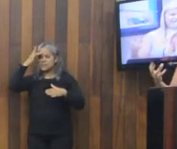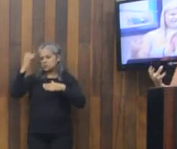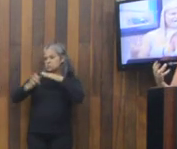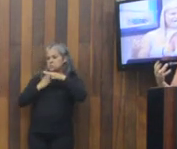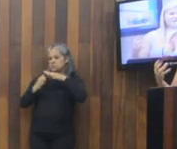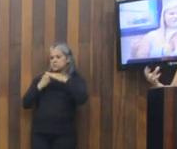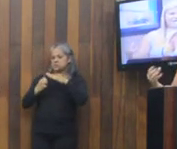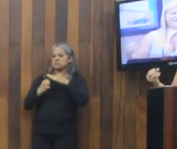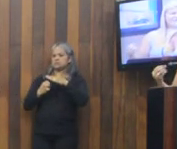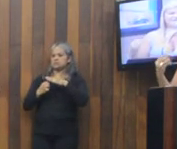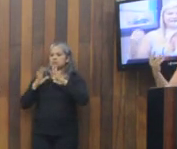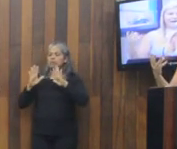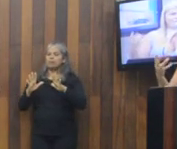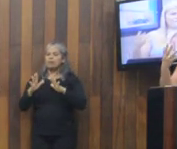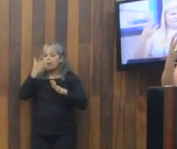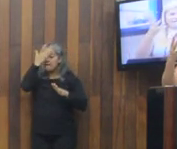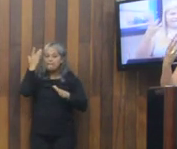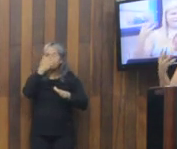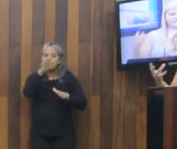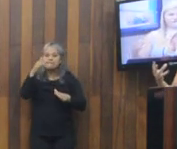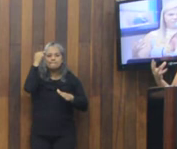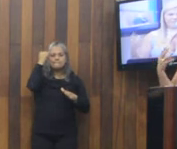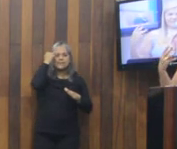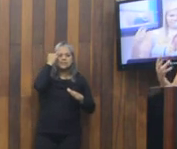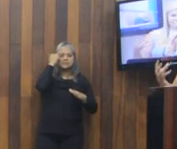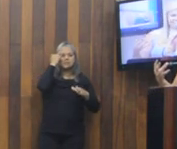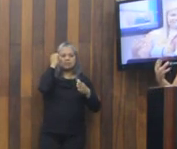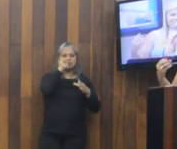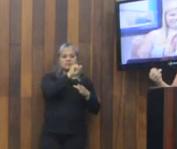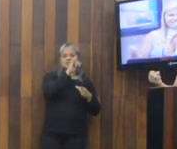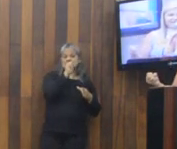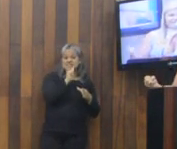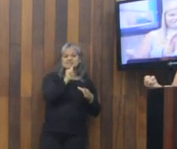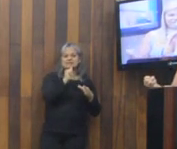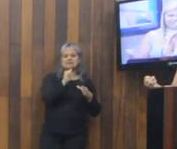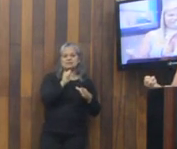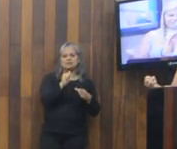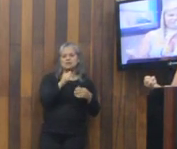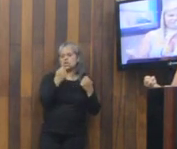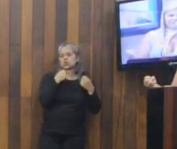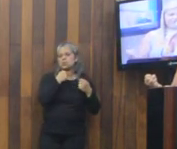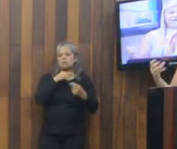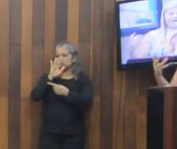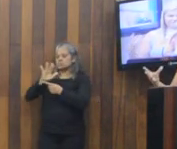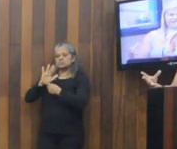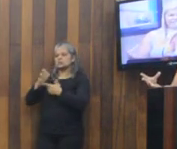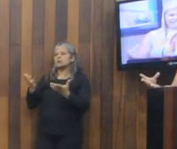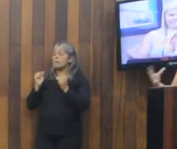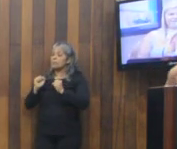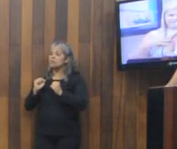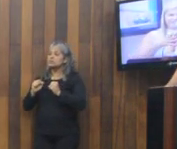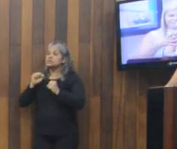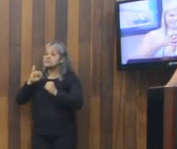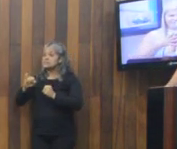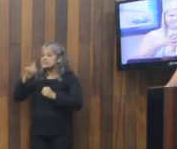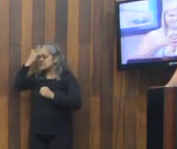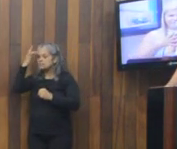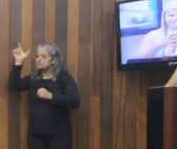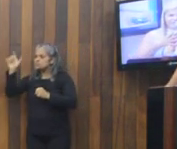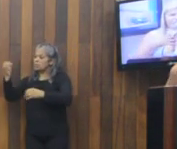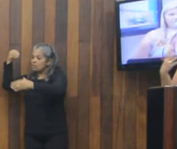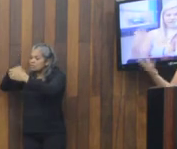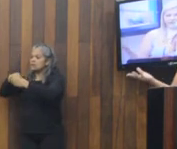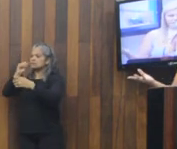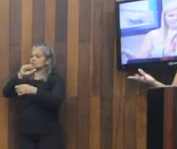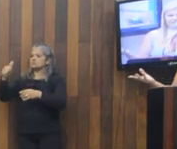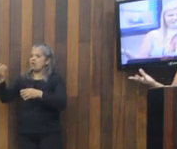CIA ela não tem que fazer algo com alguém que está no shopping. Se um empresário quiser entrar no Liquida Cabo Frio, ele vai entrar, porque a gente vai permitir.